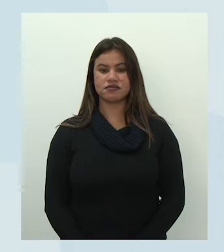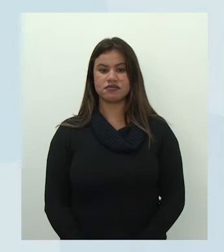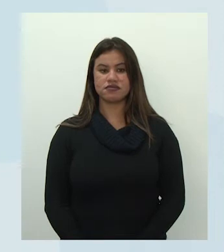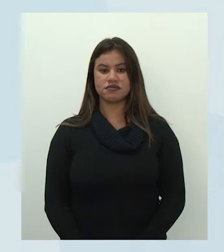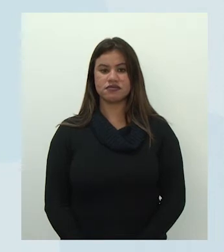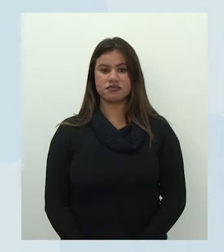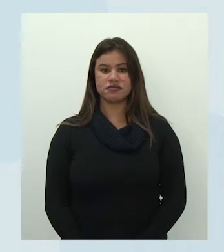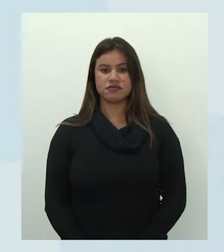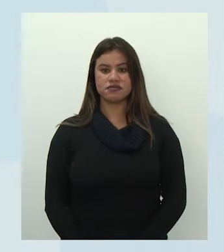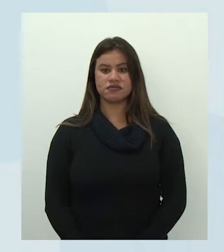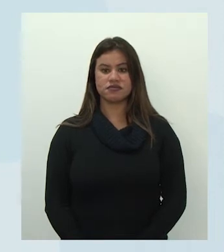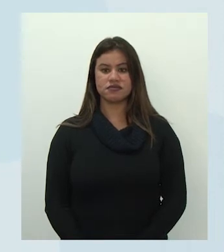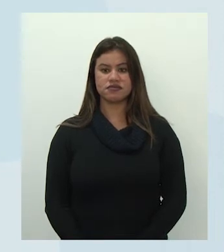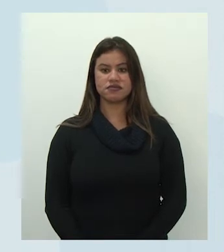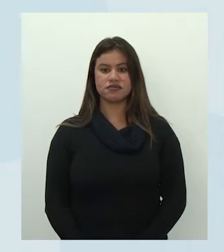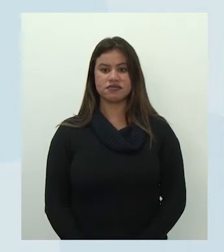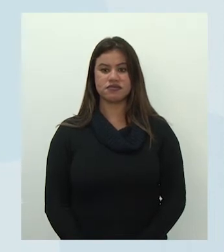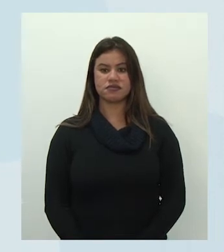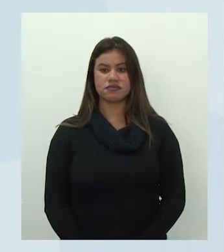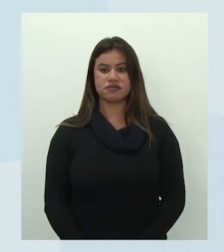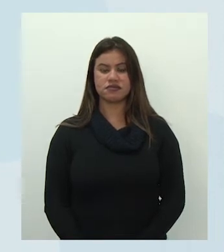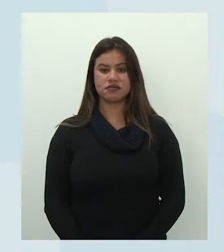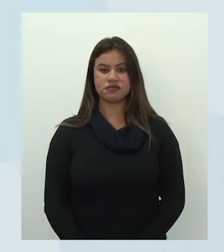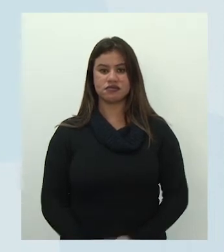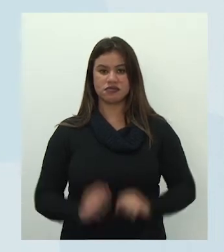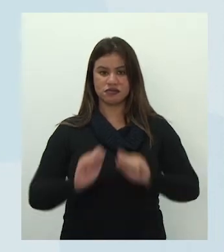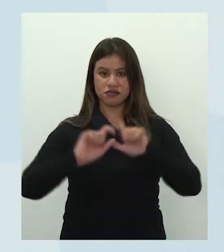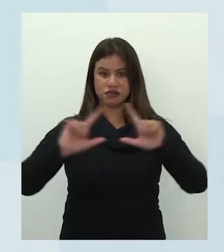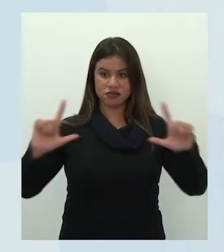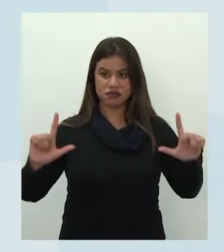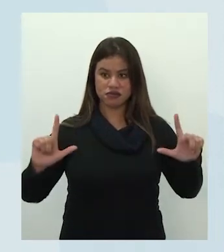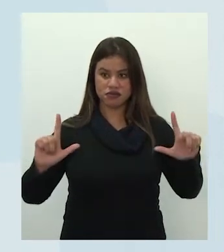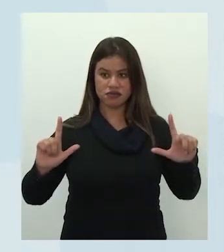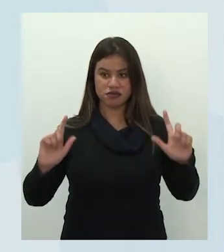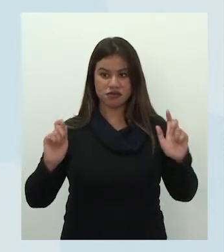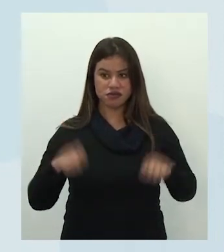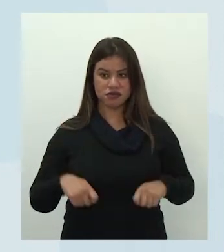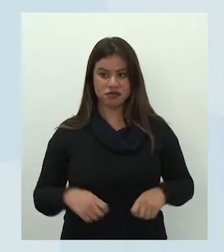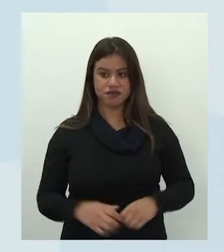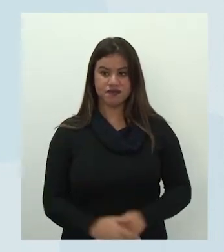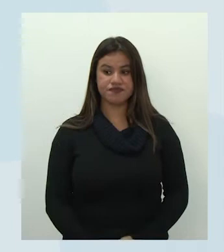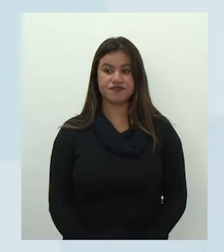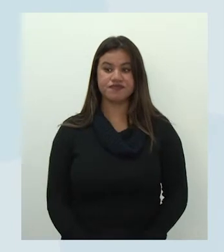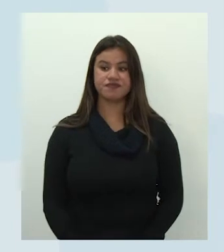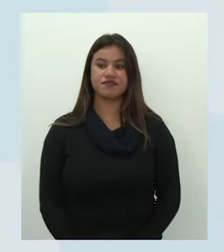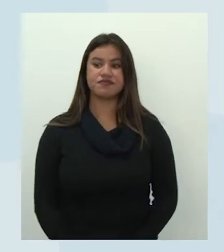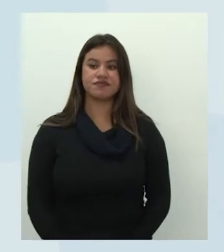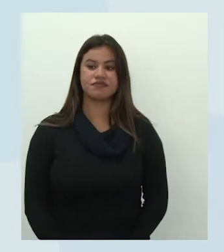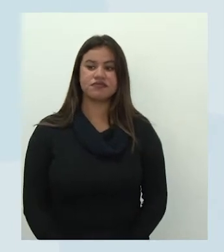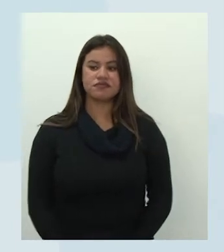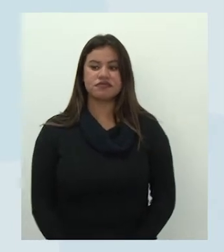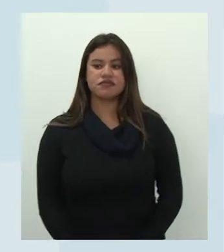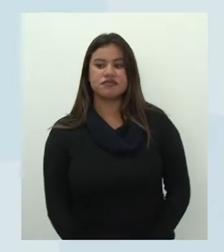Fica a Já tela está aqui. grande? Mas fica grande? Não. Ah,